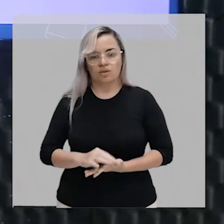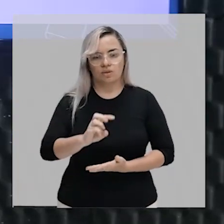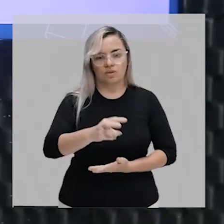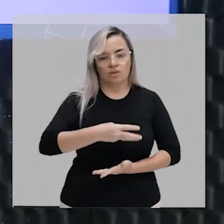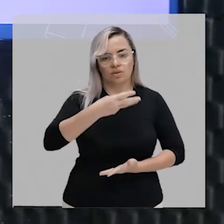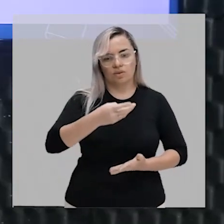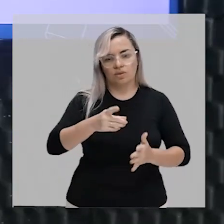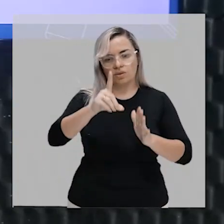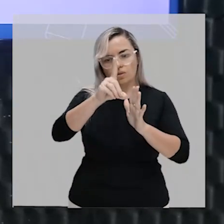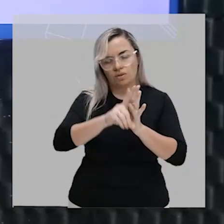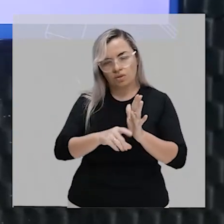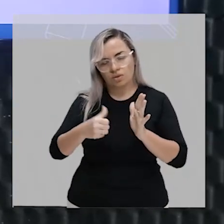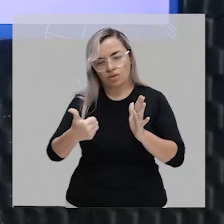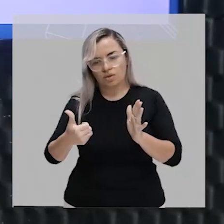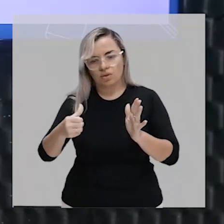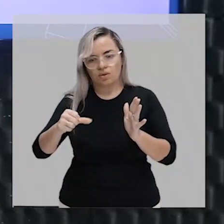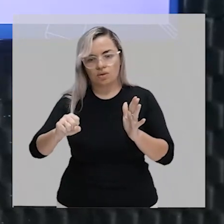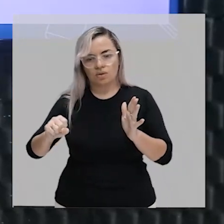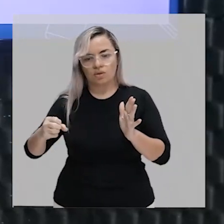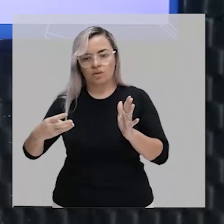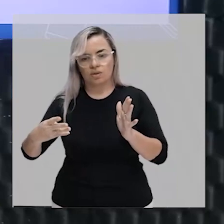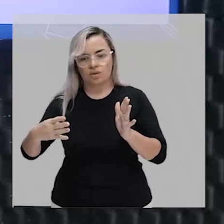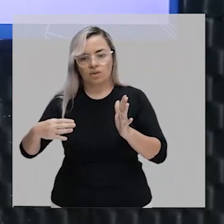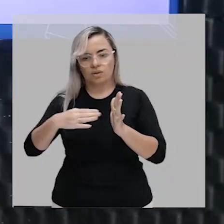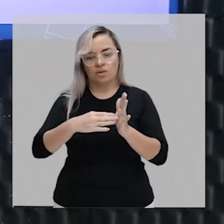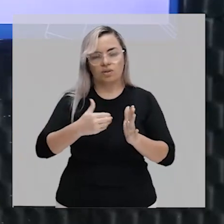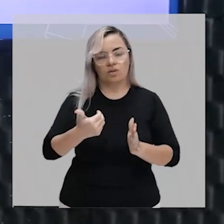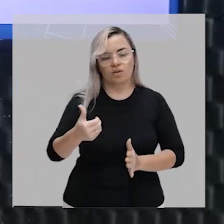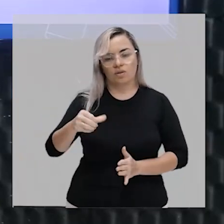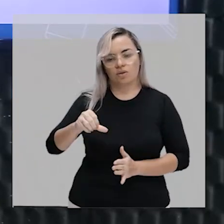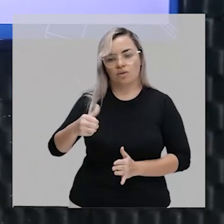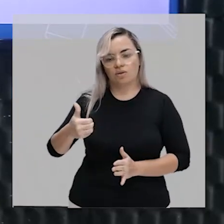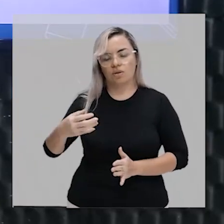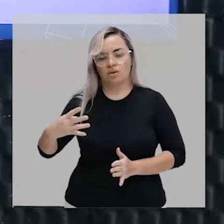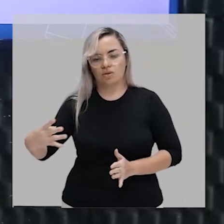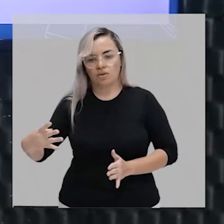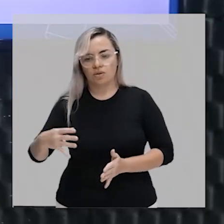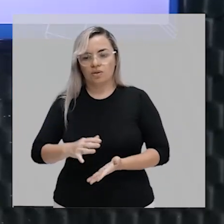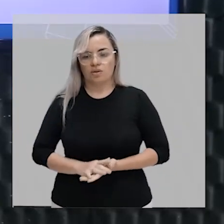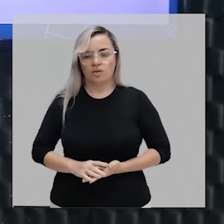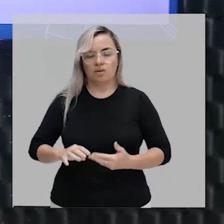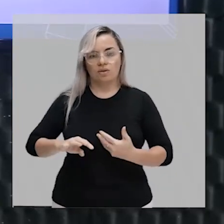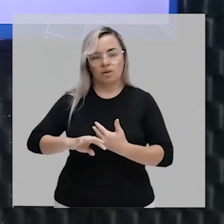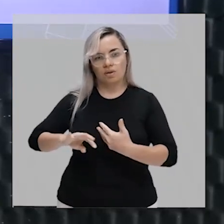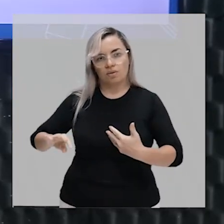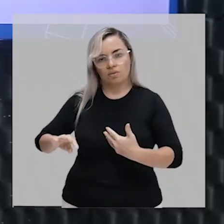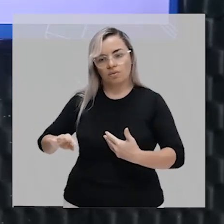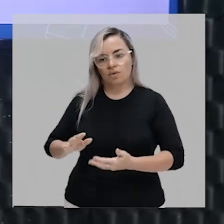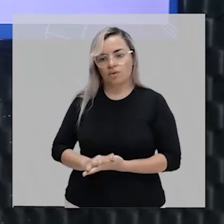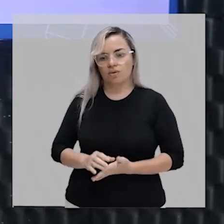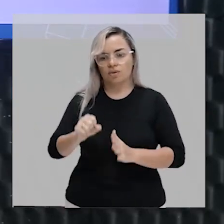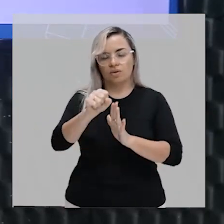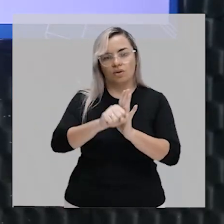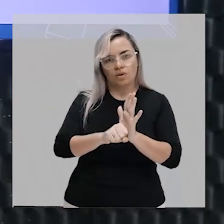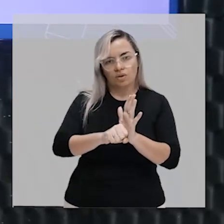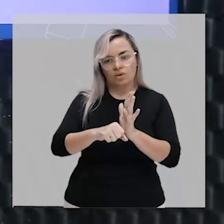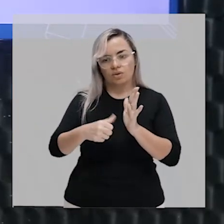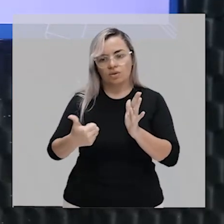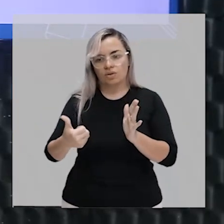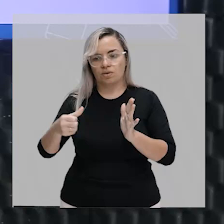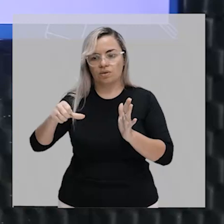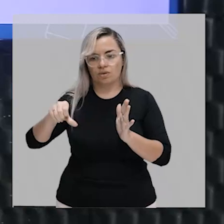de 1884 a 1914, separam o século